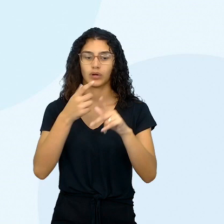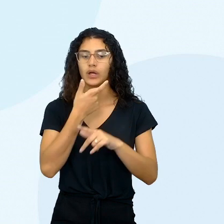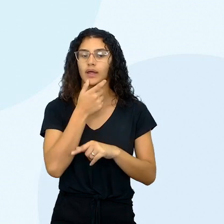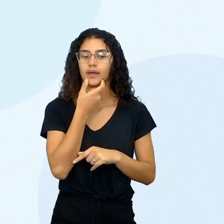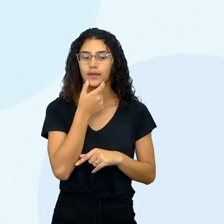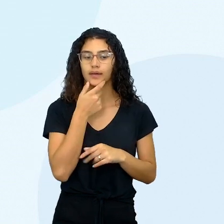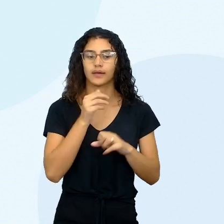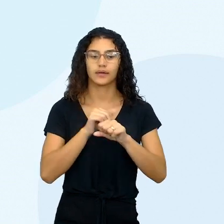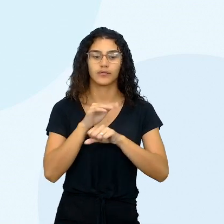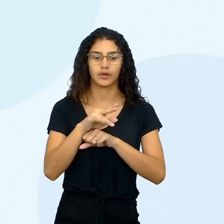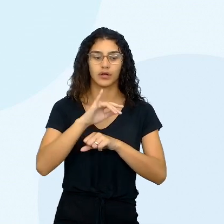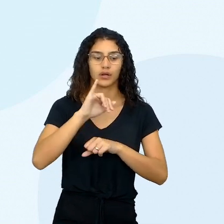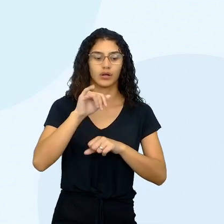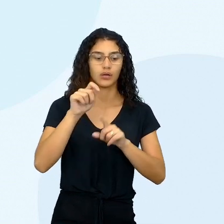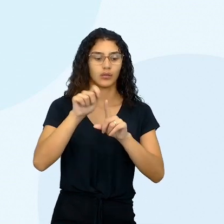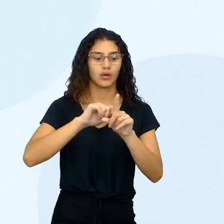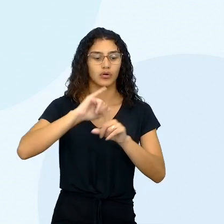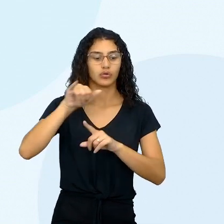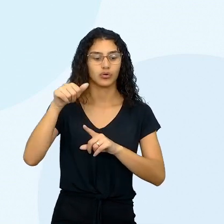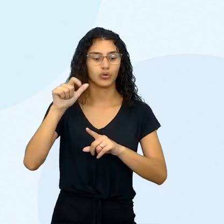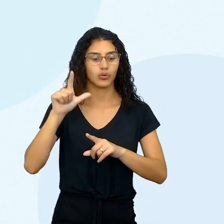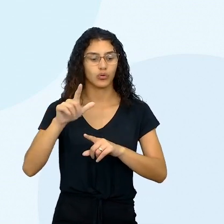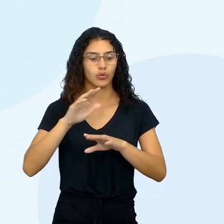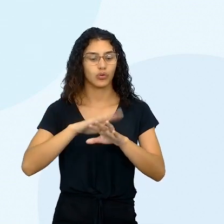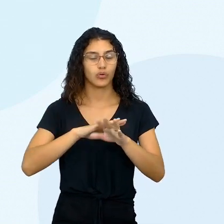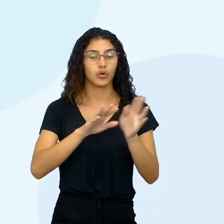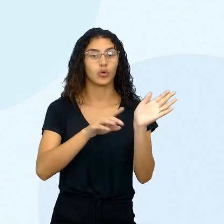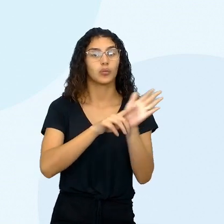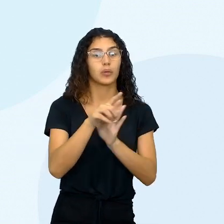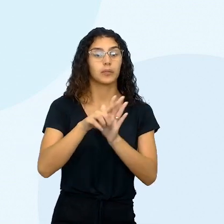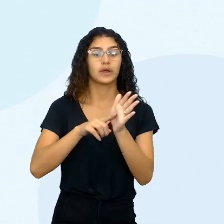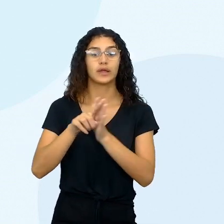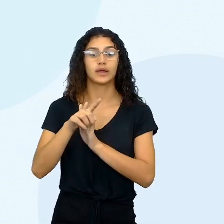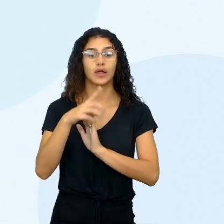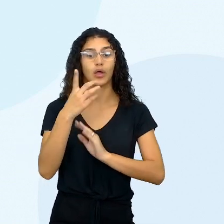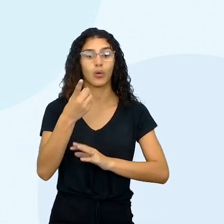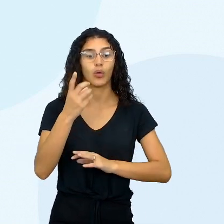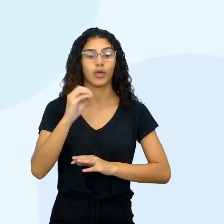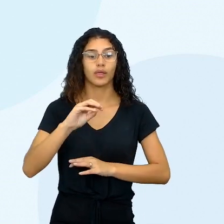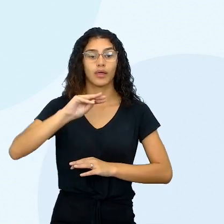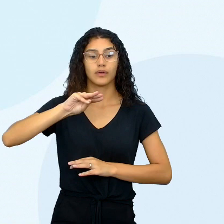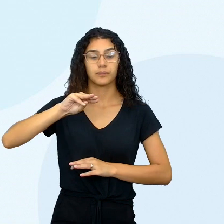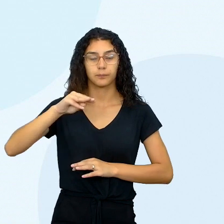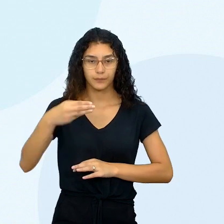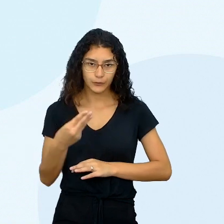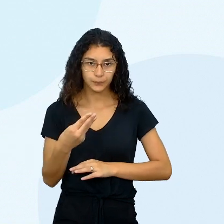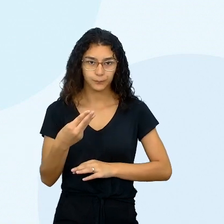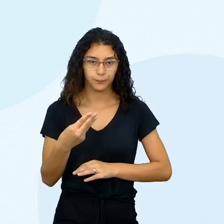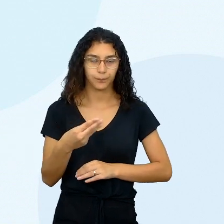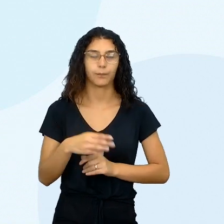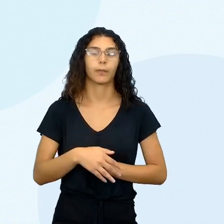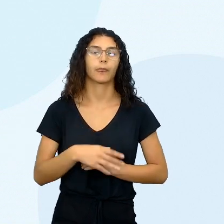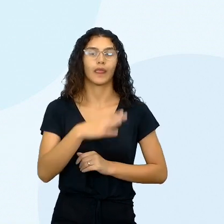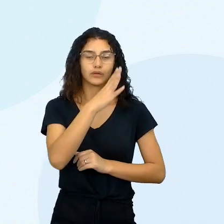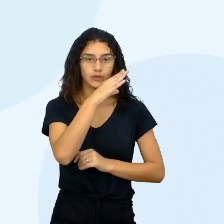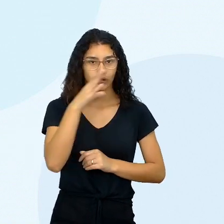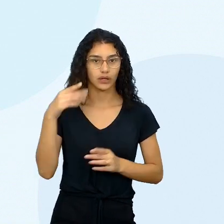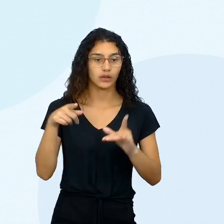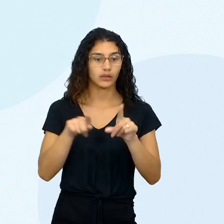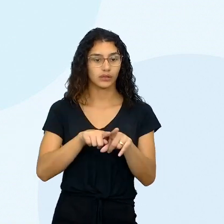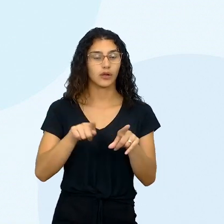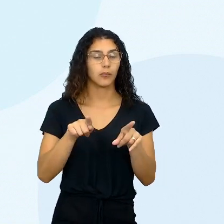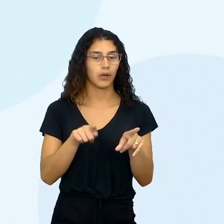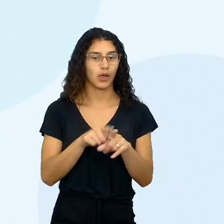está aí para vocês, né? Que fez uma pesquisa com 10 mil adolescentes, incluindo o Brasil. Se eu não me engano, foram